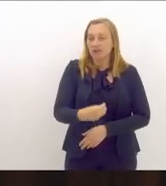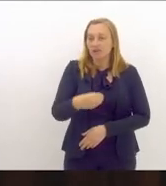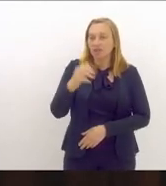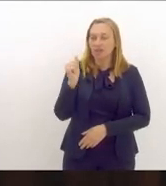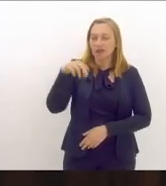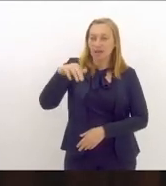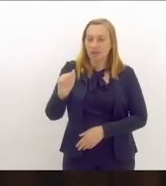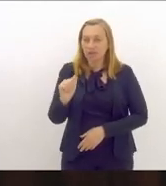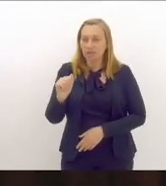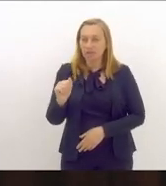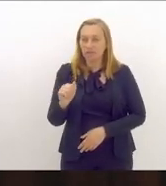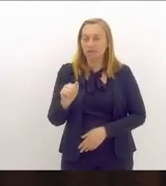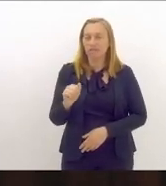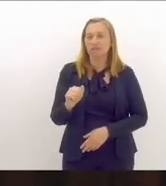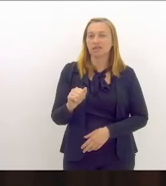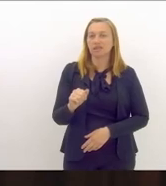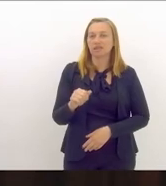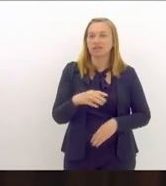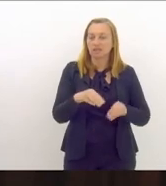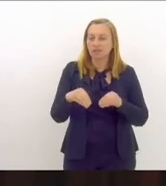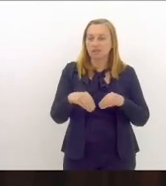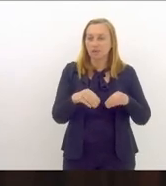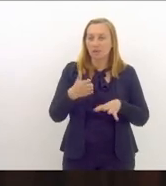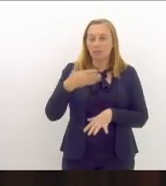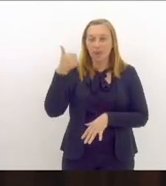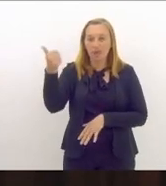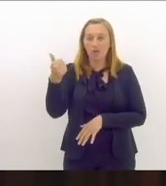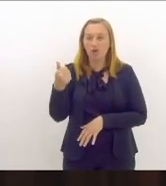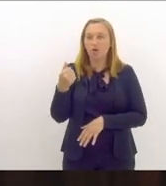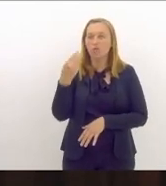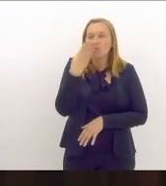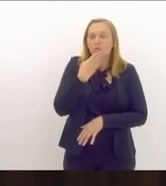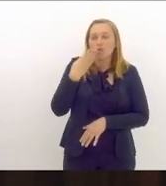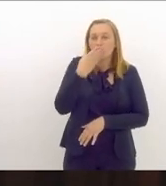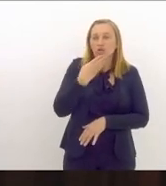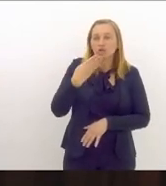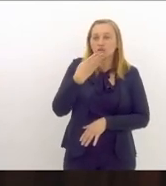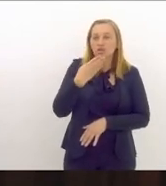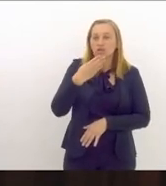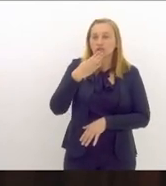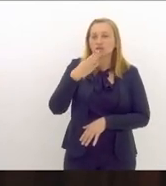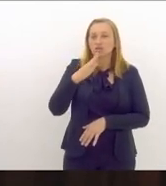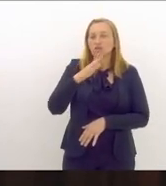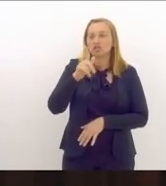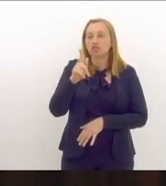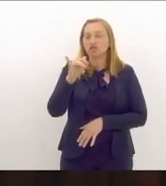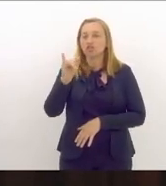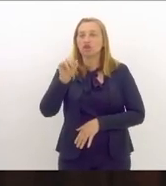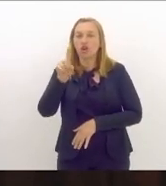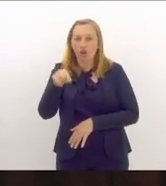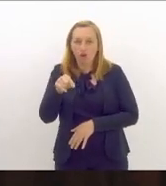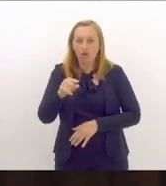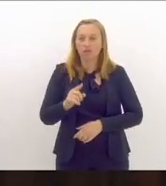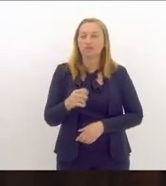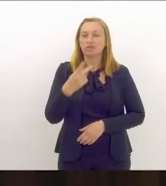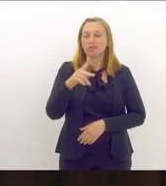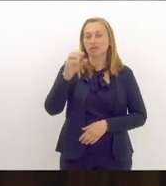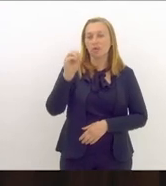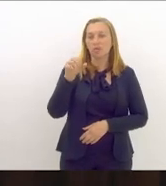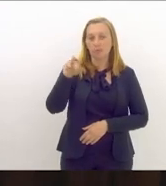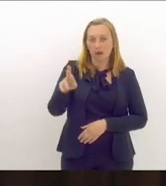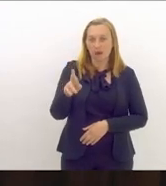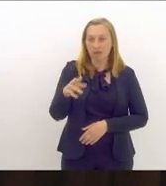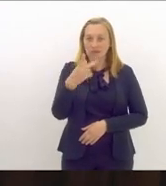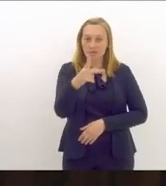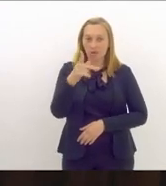Santos, que tempera a senhora tem melhor bolinho de giló com linguiça toscana não há. E do seu Omar Monteiro,